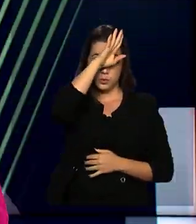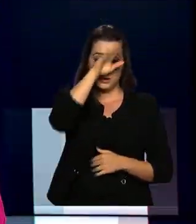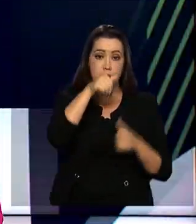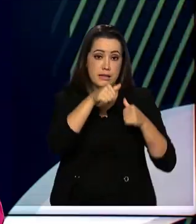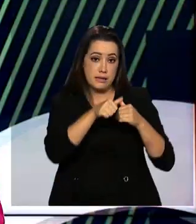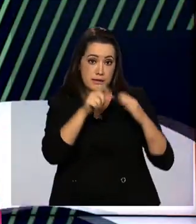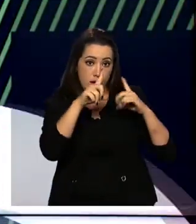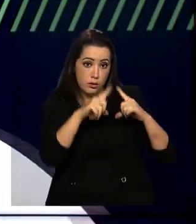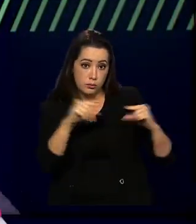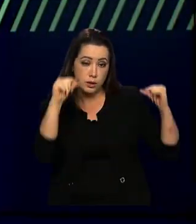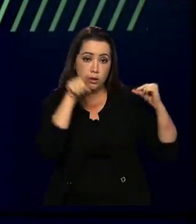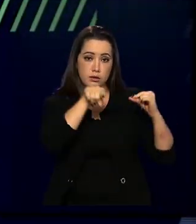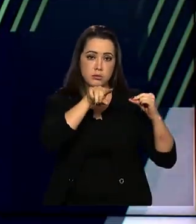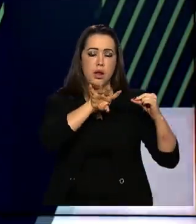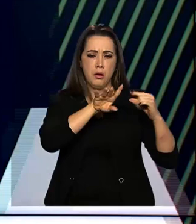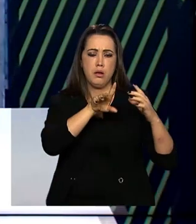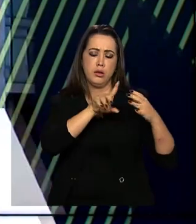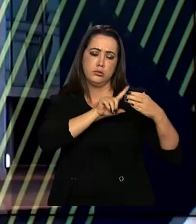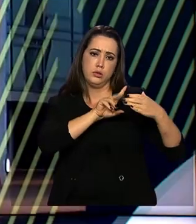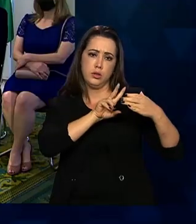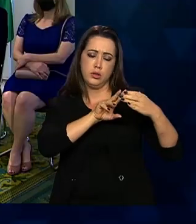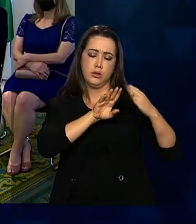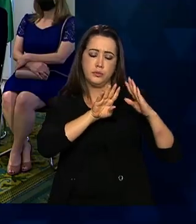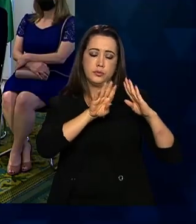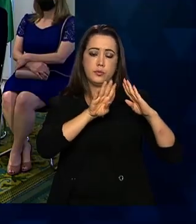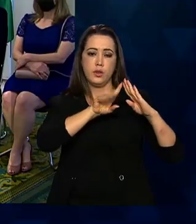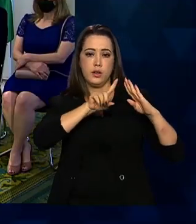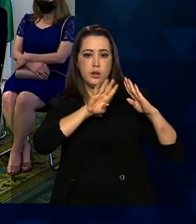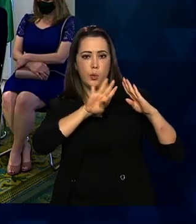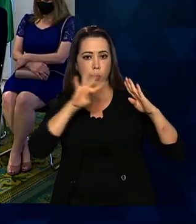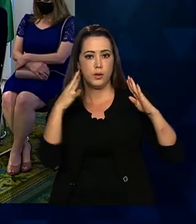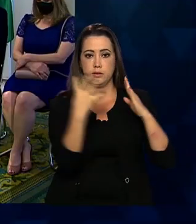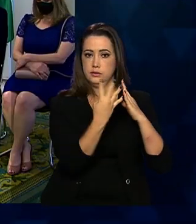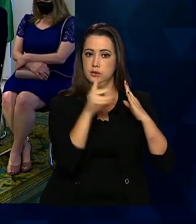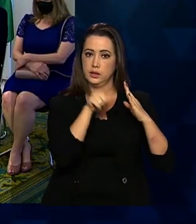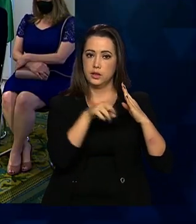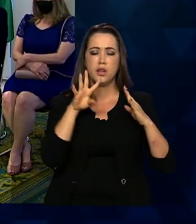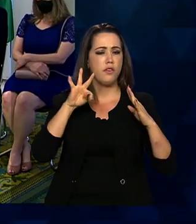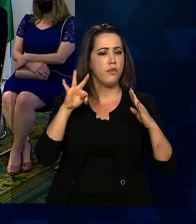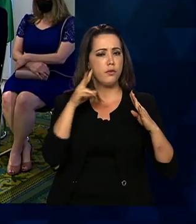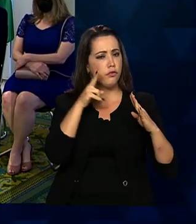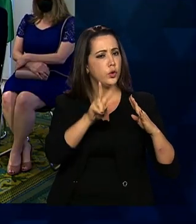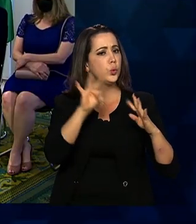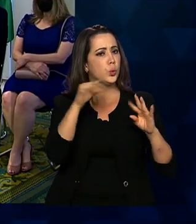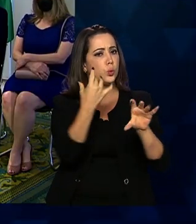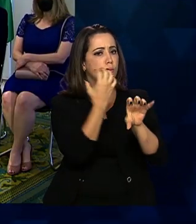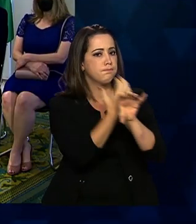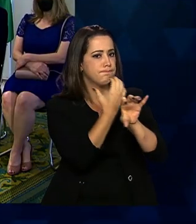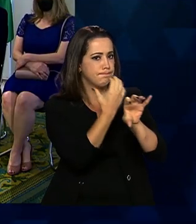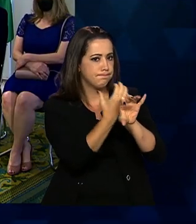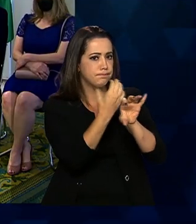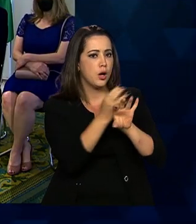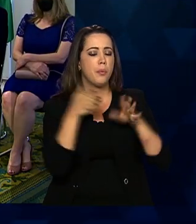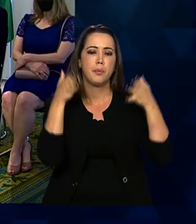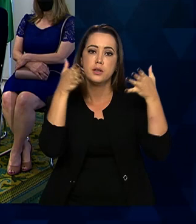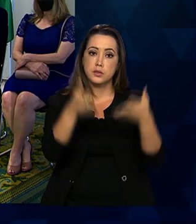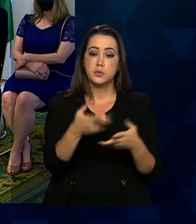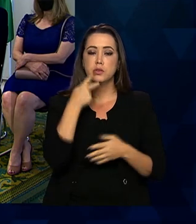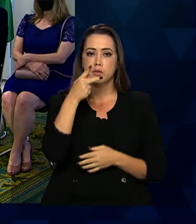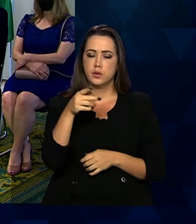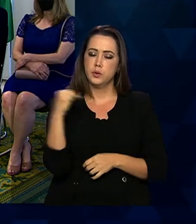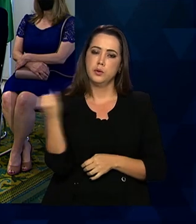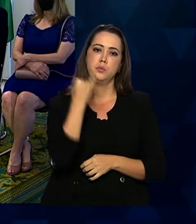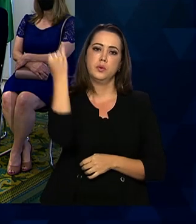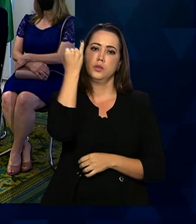Jair Bolsonaro acompanhou tudo por videoconferência. O novo ministro destacou o ensino infantil e profissionalizante como uma das prioridades da